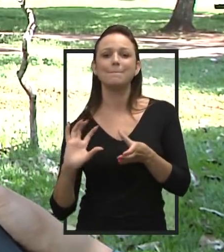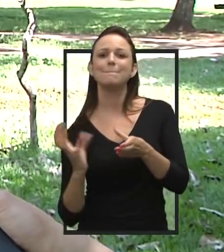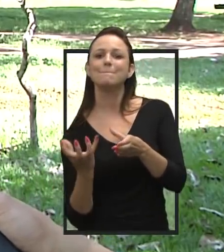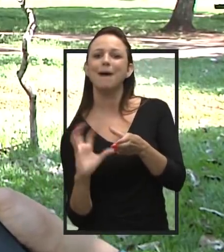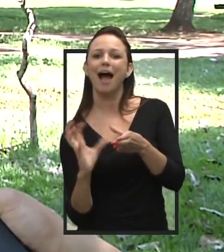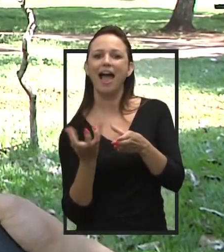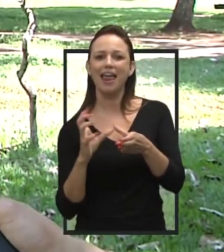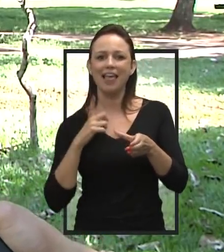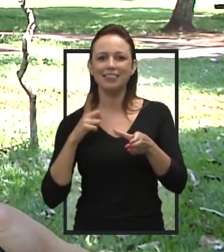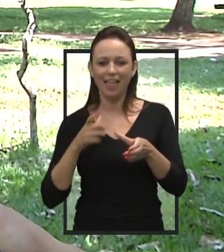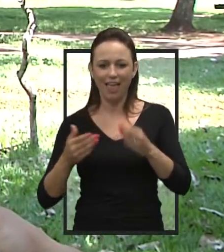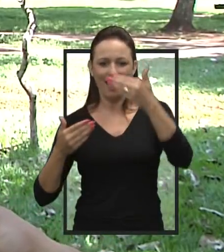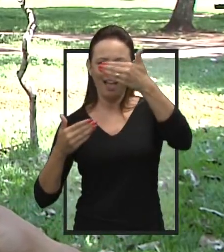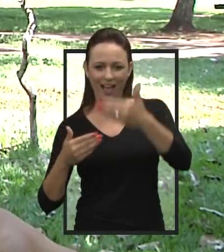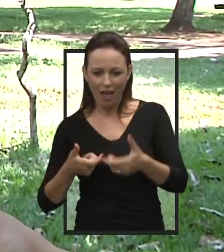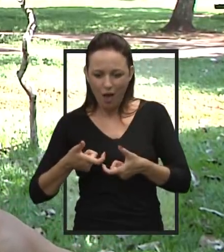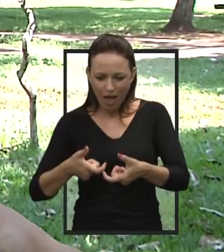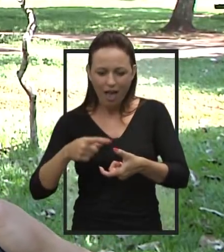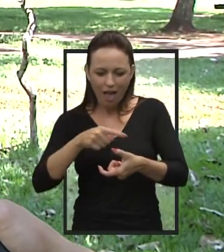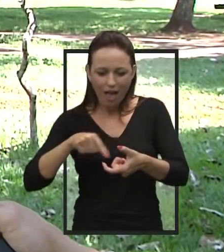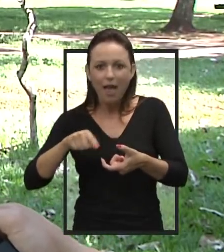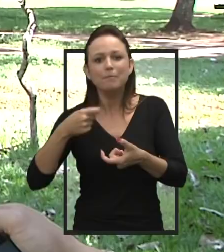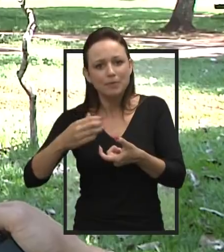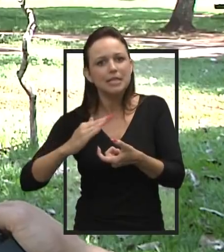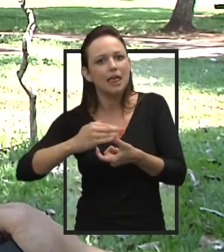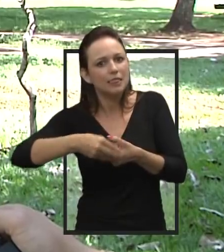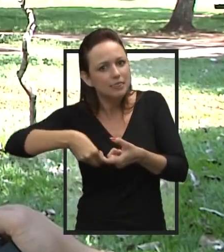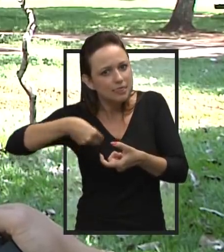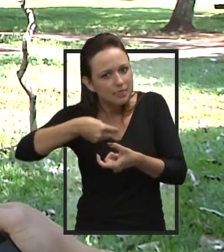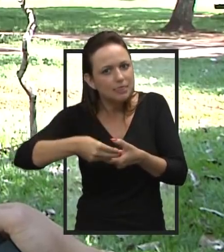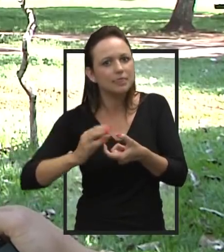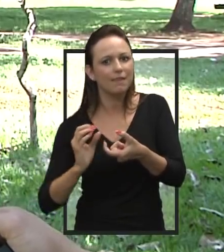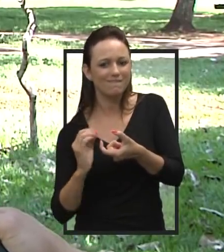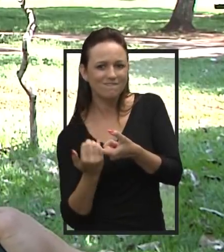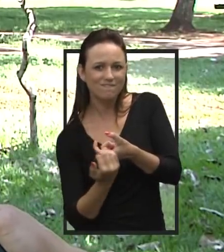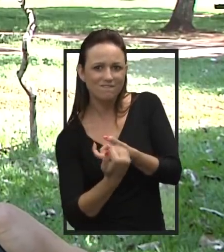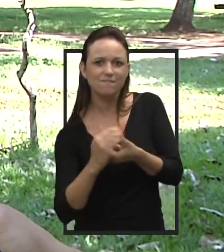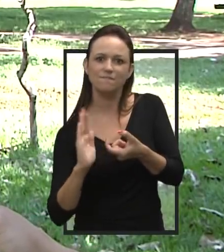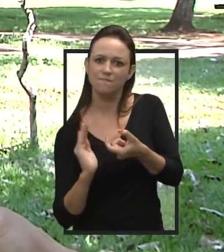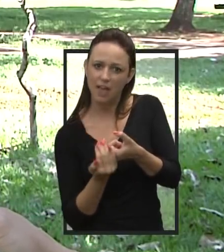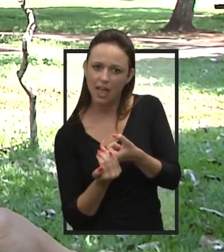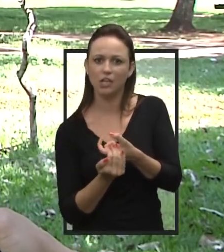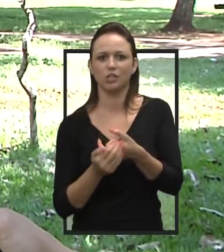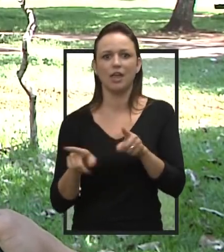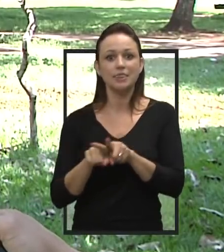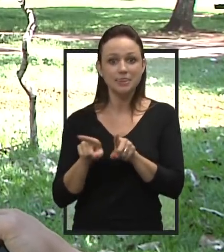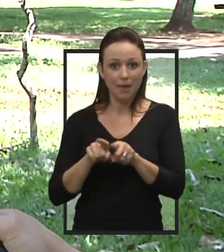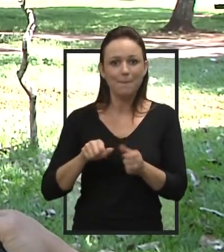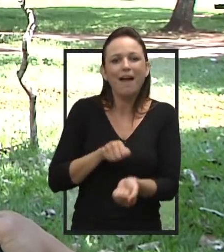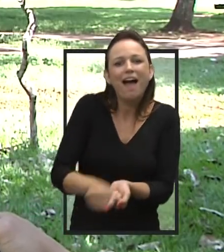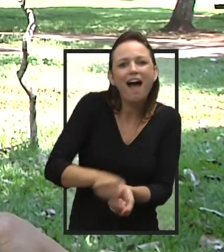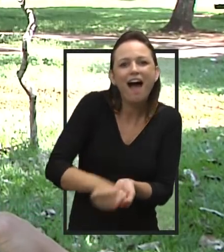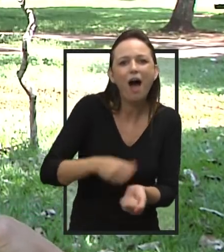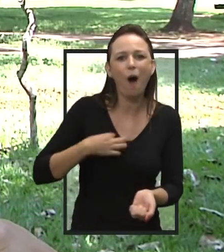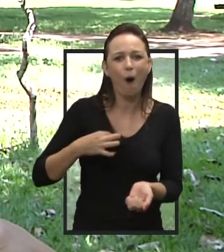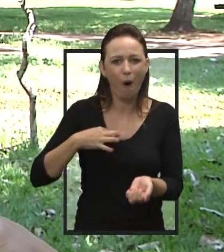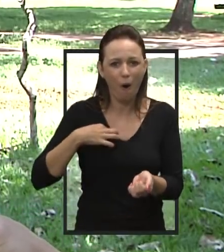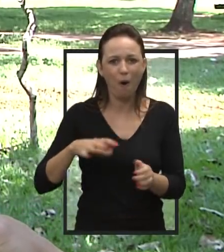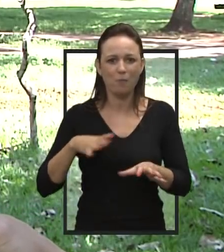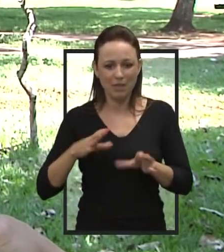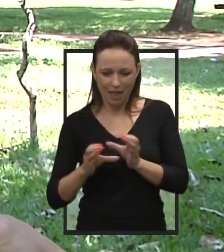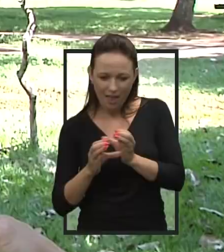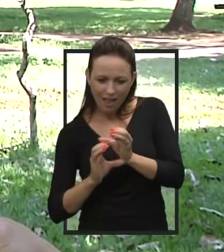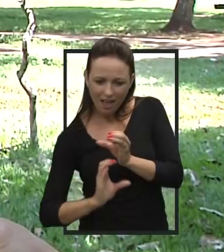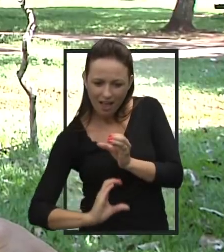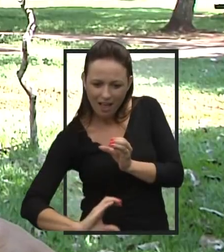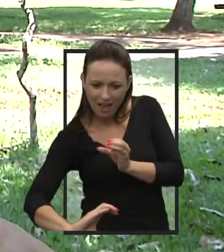lavar que entra na parede também deixa um vão desses, esse vão tem que ser tampado. O tanque também tem que ver, se ele for sifonado, tudo bem, se ele for de ralo,